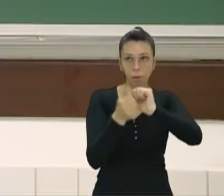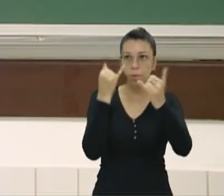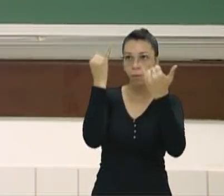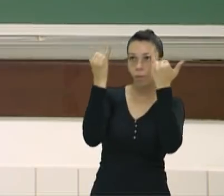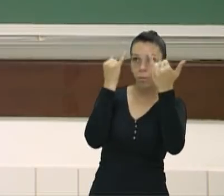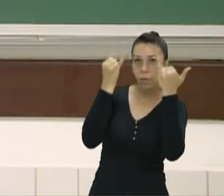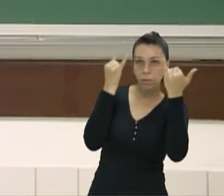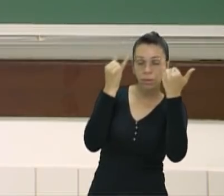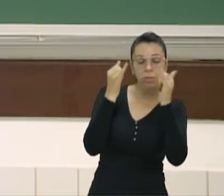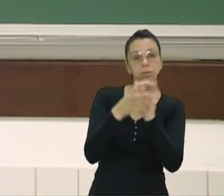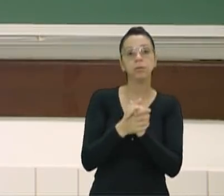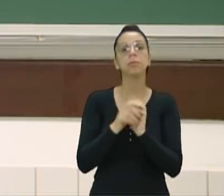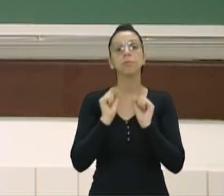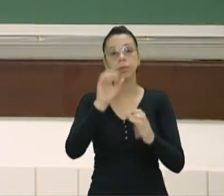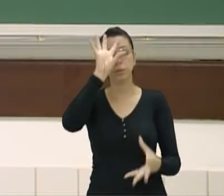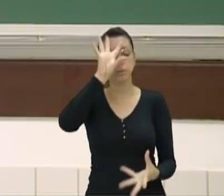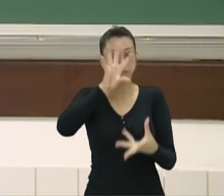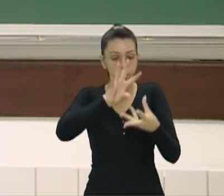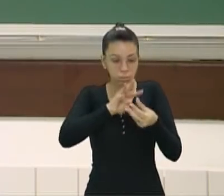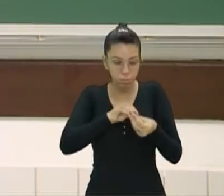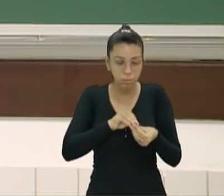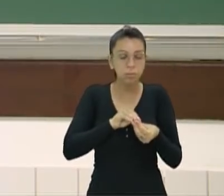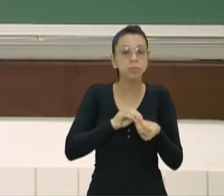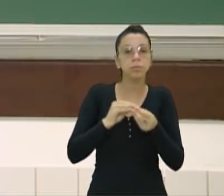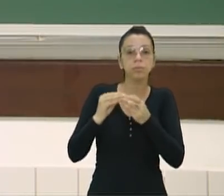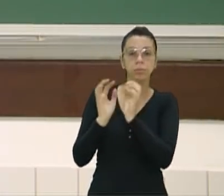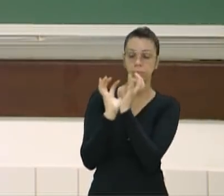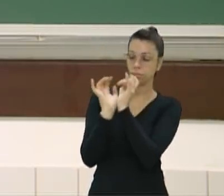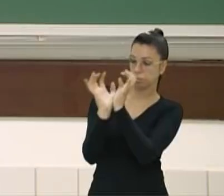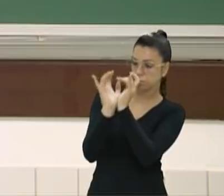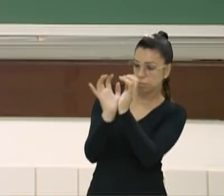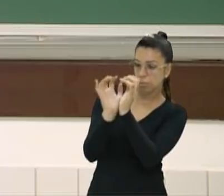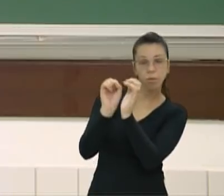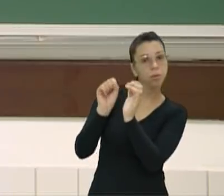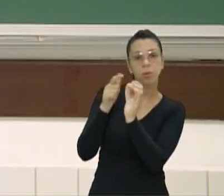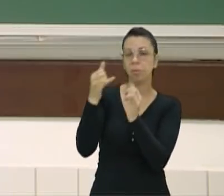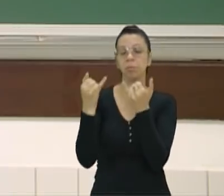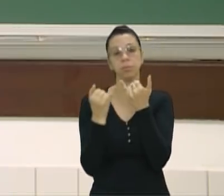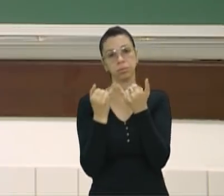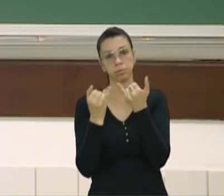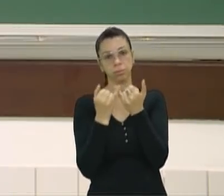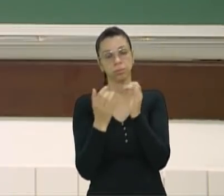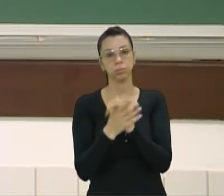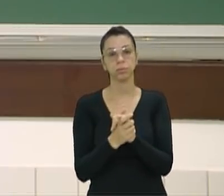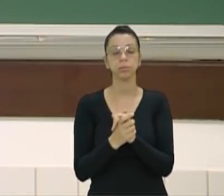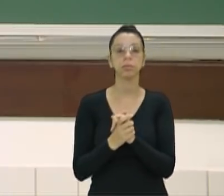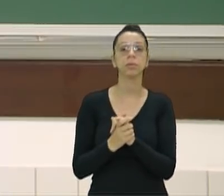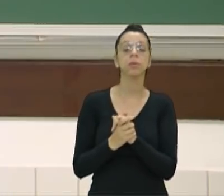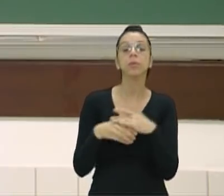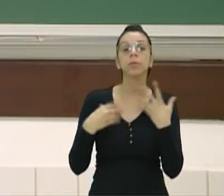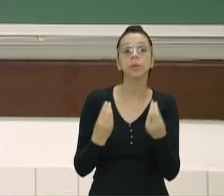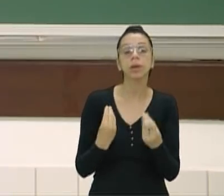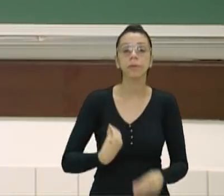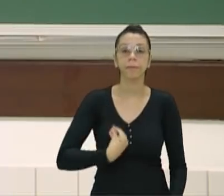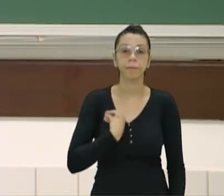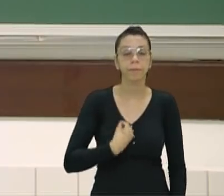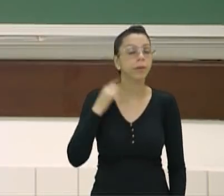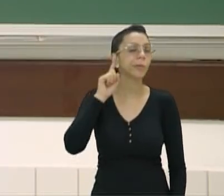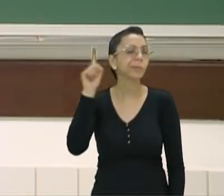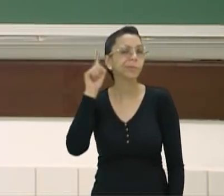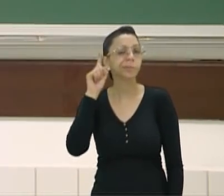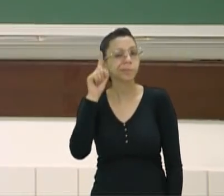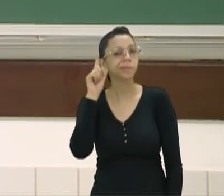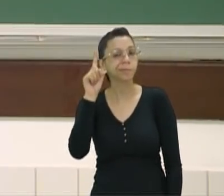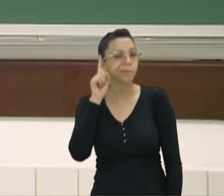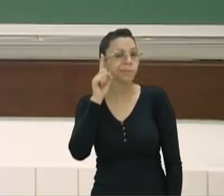que você pode entender como o seu cérebro ou como coisa parecida, aquilo que você cotidianamente pensa.